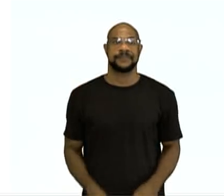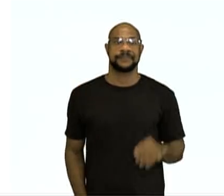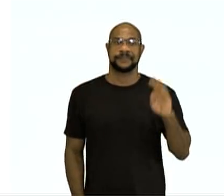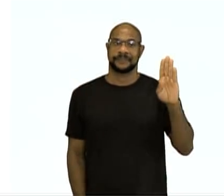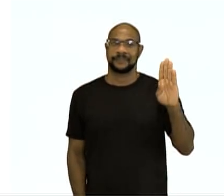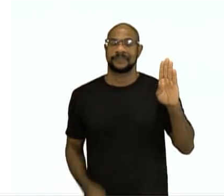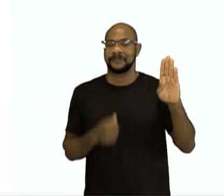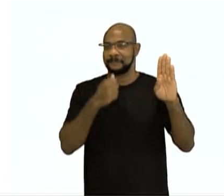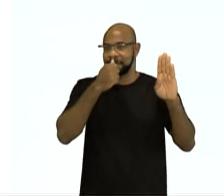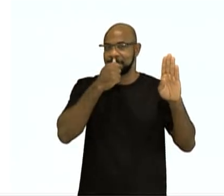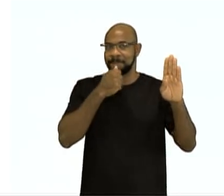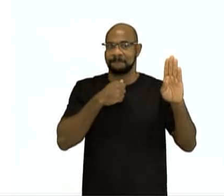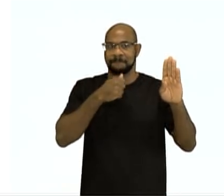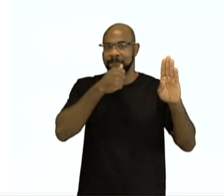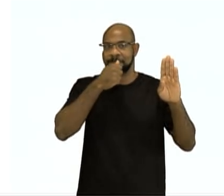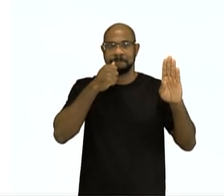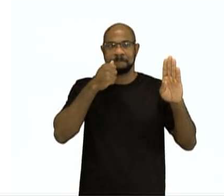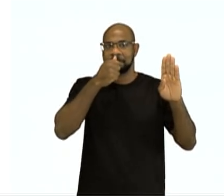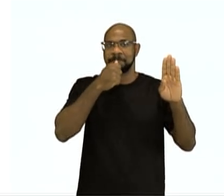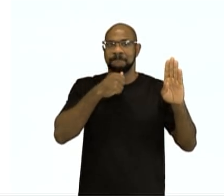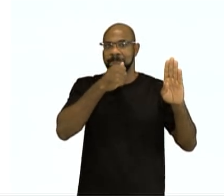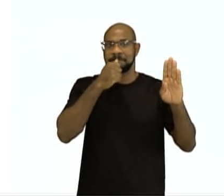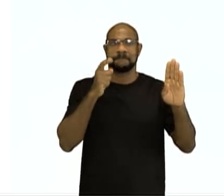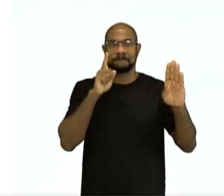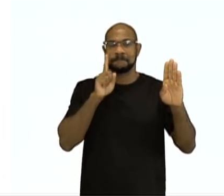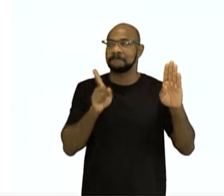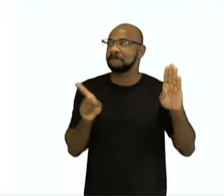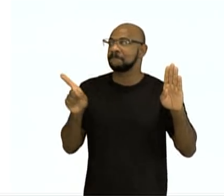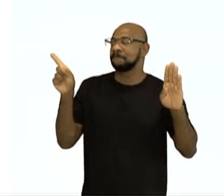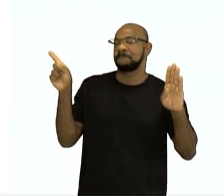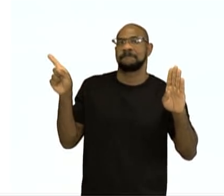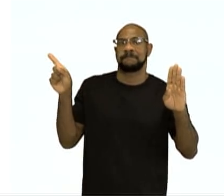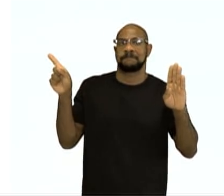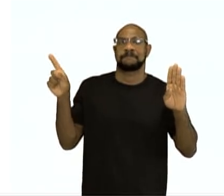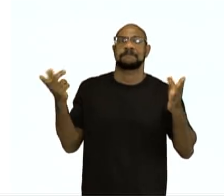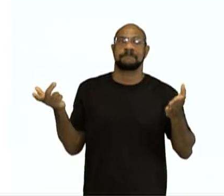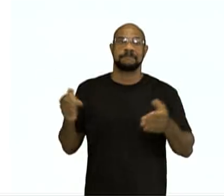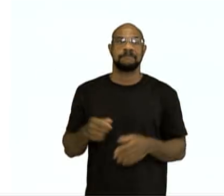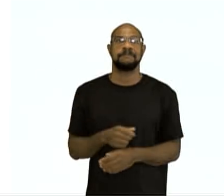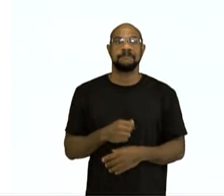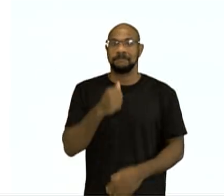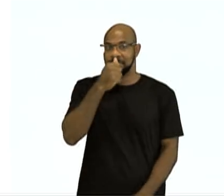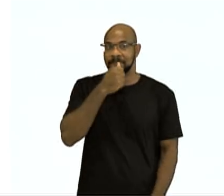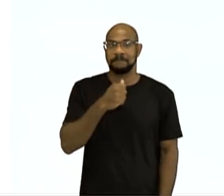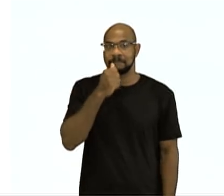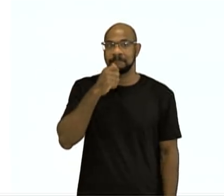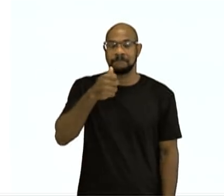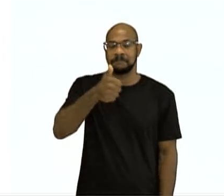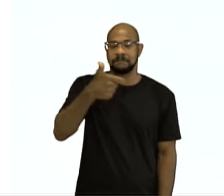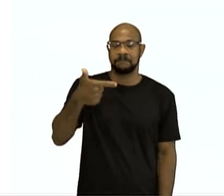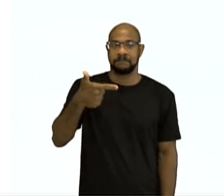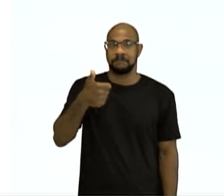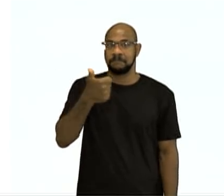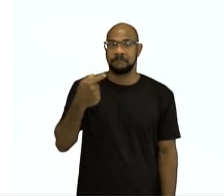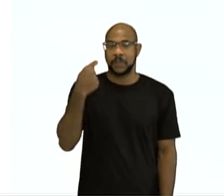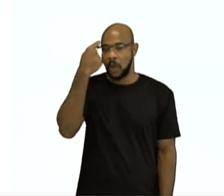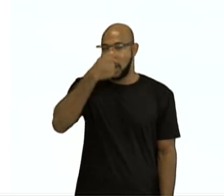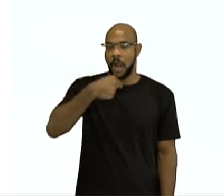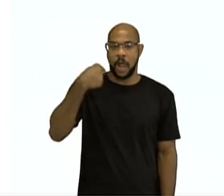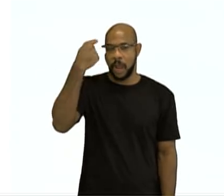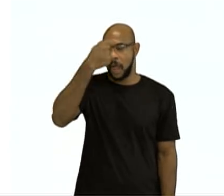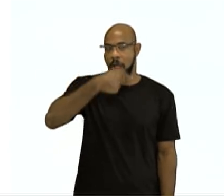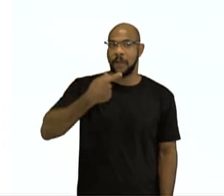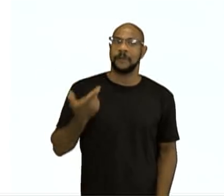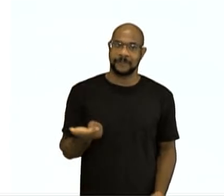jejum. Então, ó, breaking 12-hour fast, o jejum de 12 horas que os muslims, os